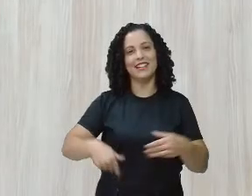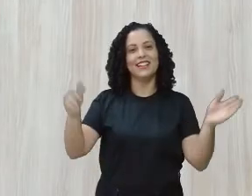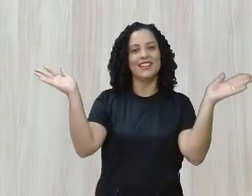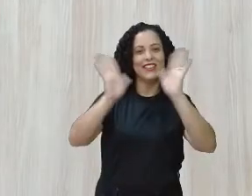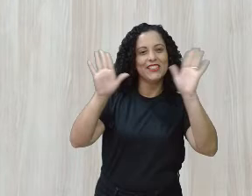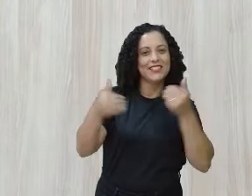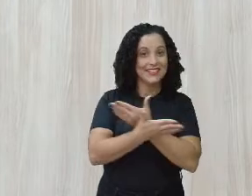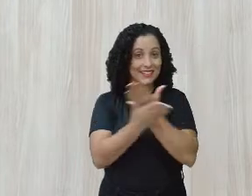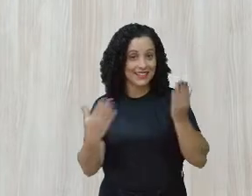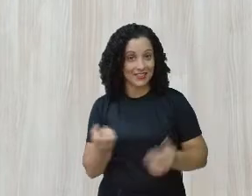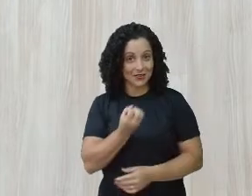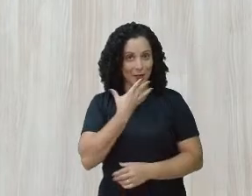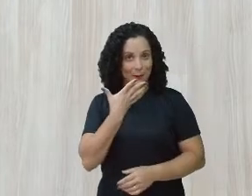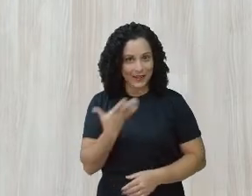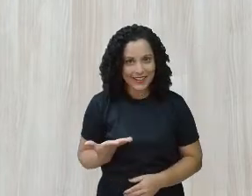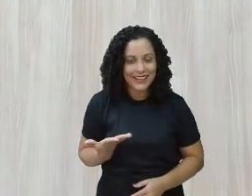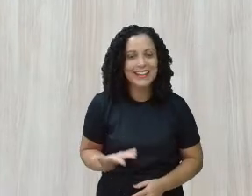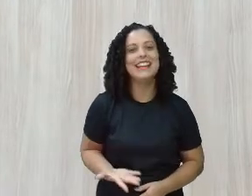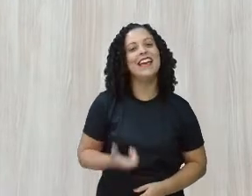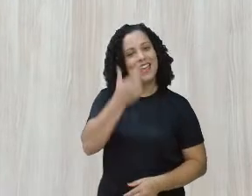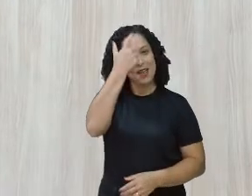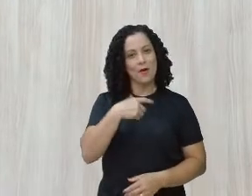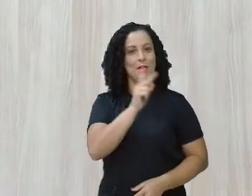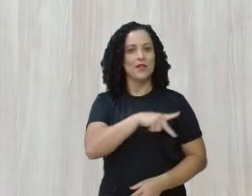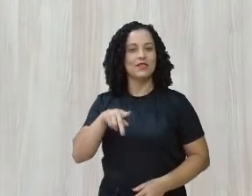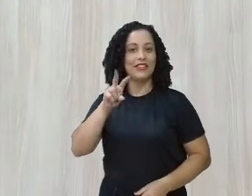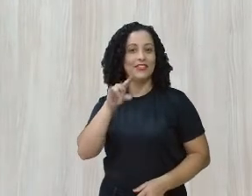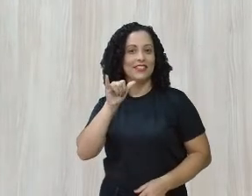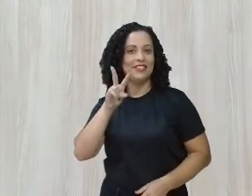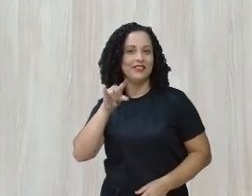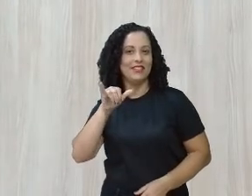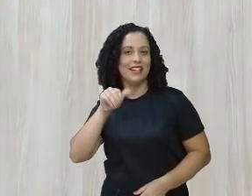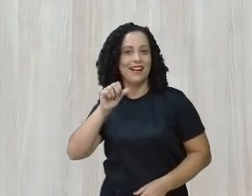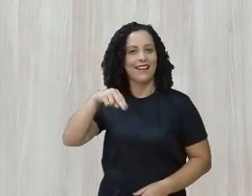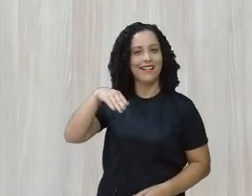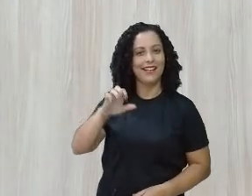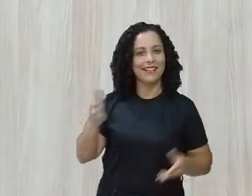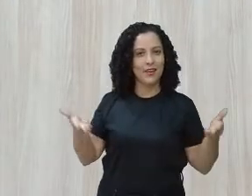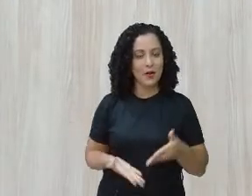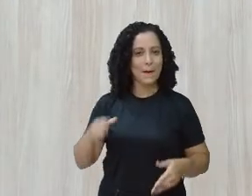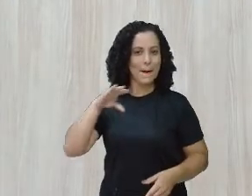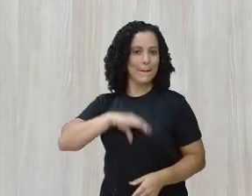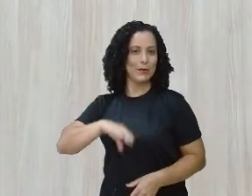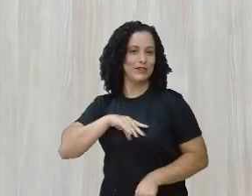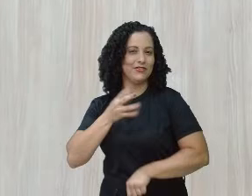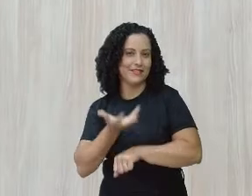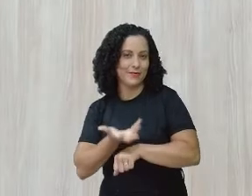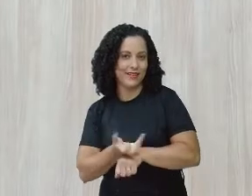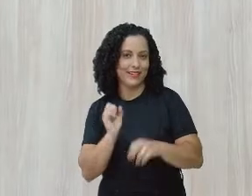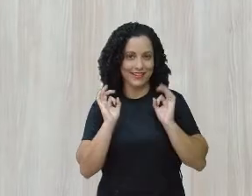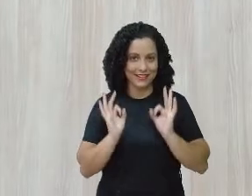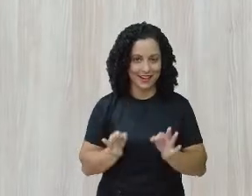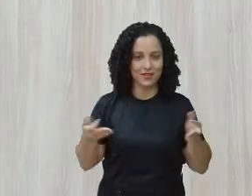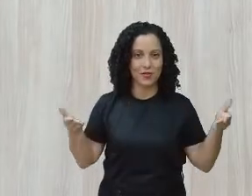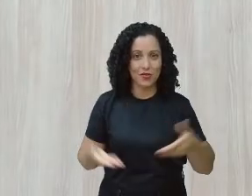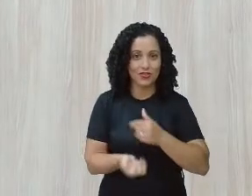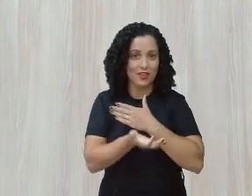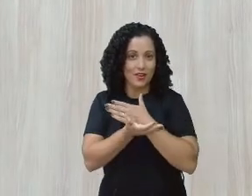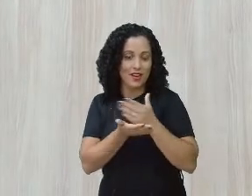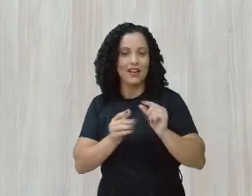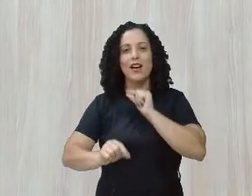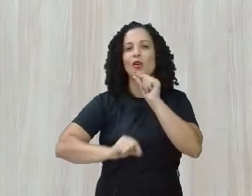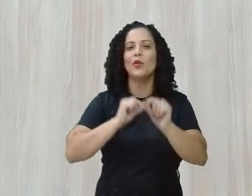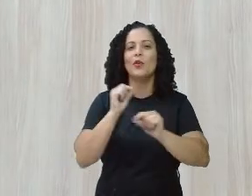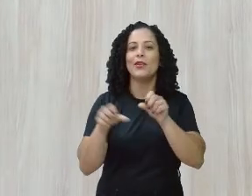Oi, gente, tudo bem com vocês? Eu sou Viviane Santos e hoje eu serei a sua professora de língua portuguesa, tá certo? A gente hoje começa